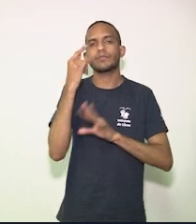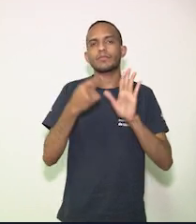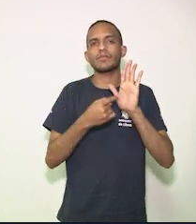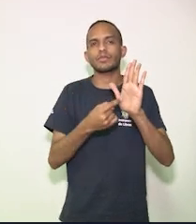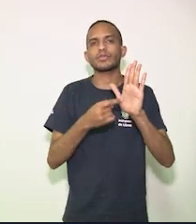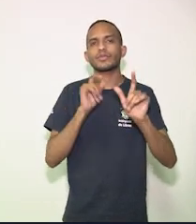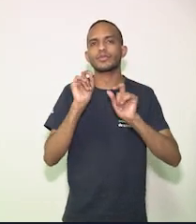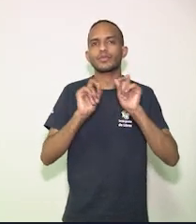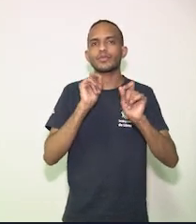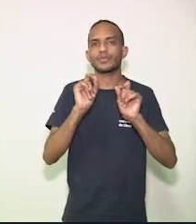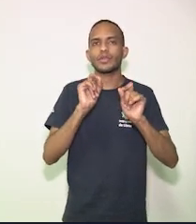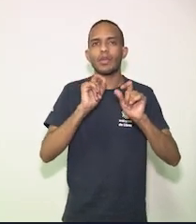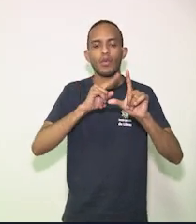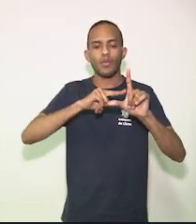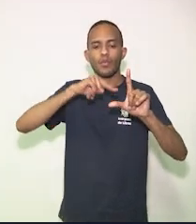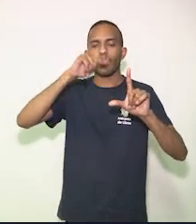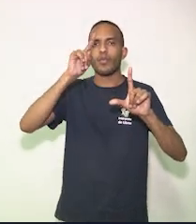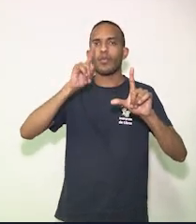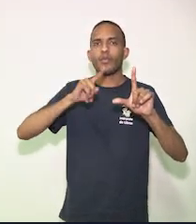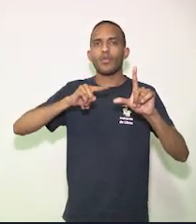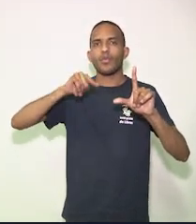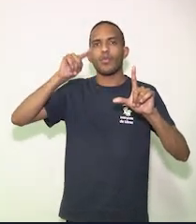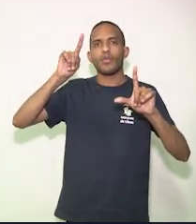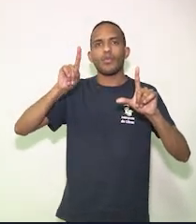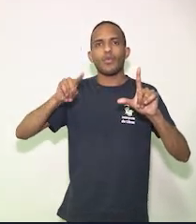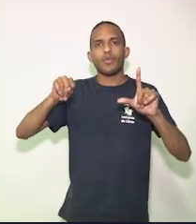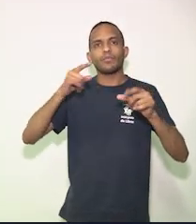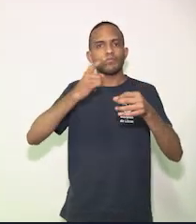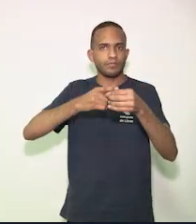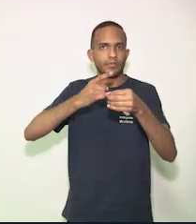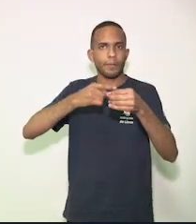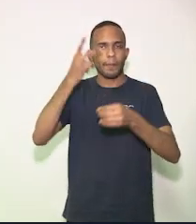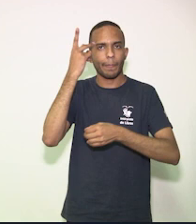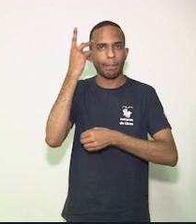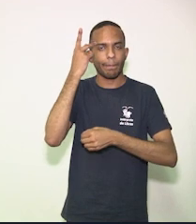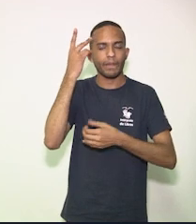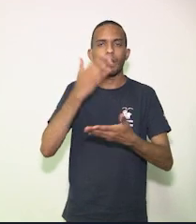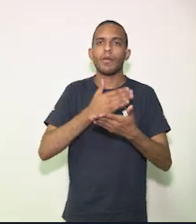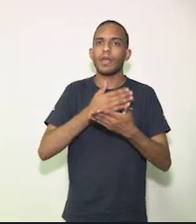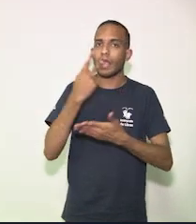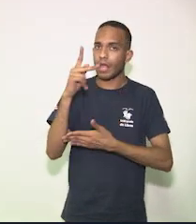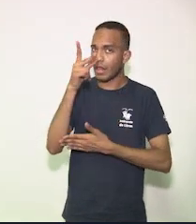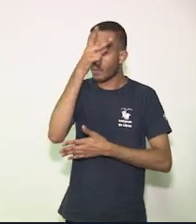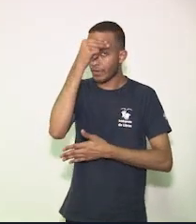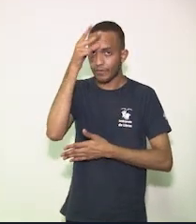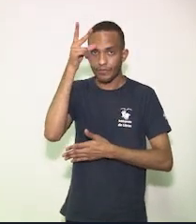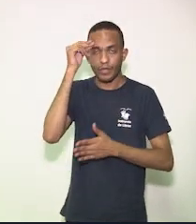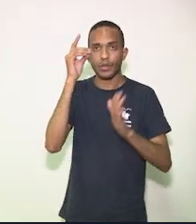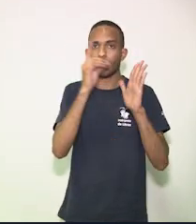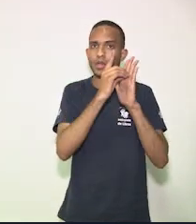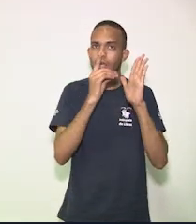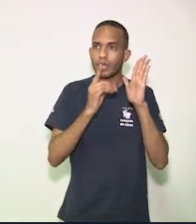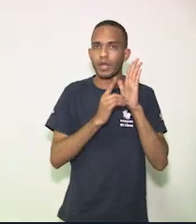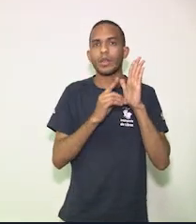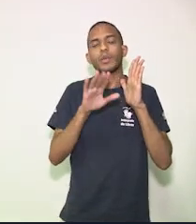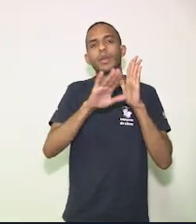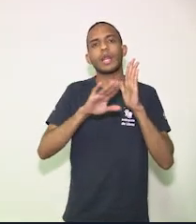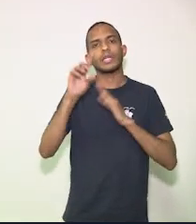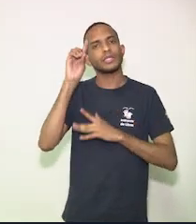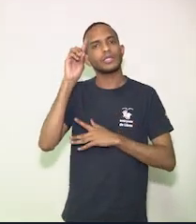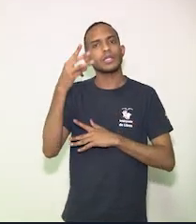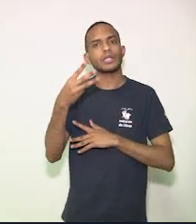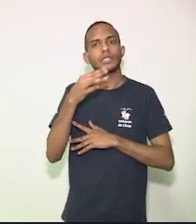mostra a curva de casos no município. Desde quando o prefeito fez o decreto